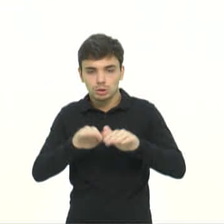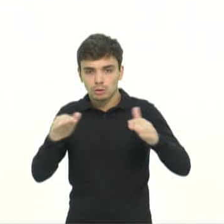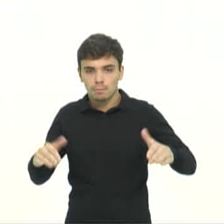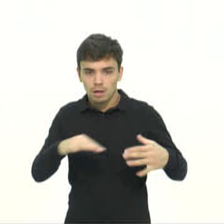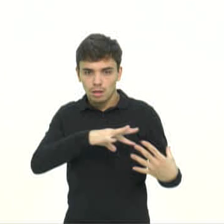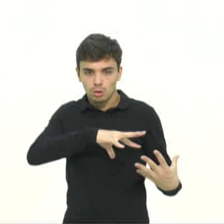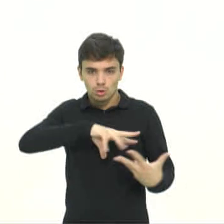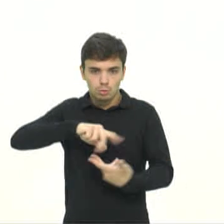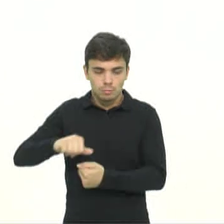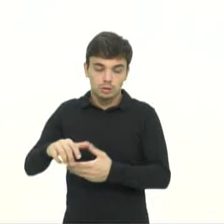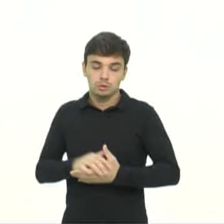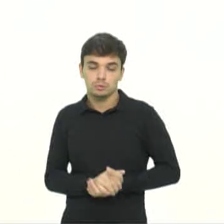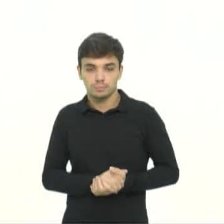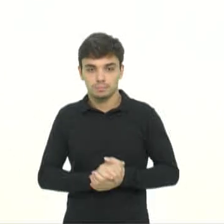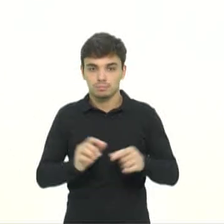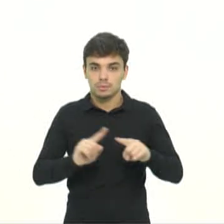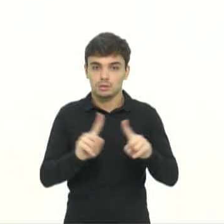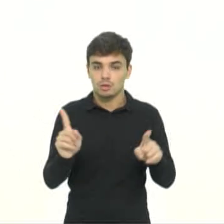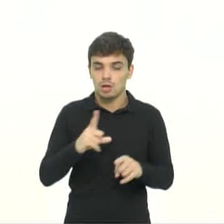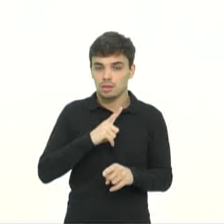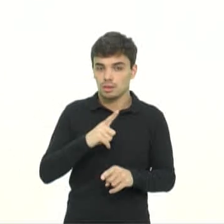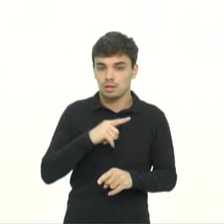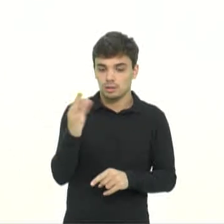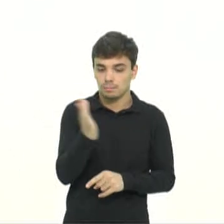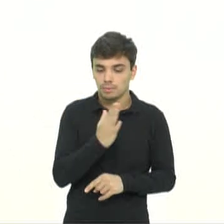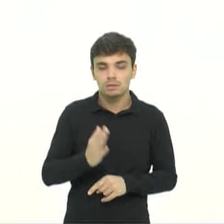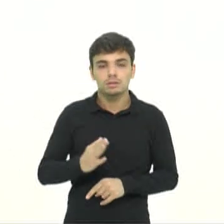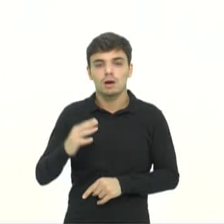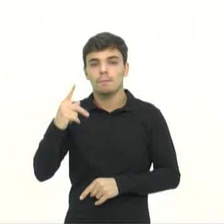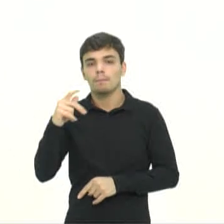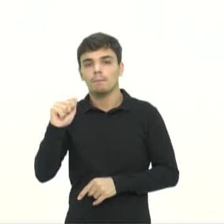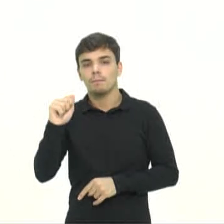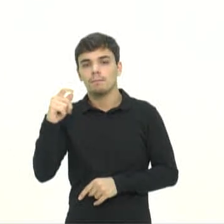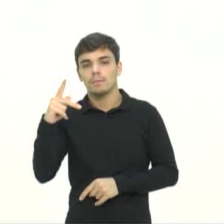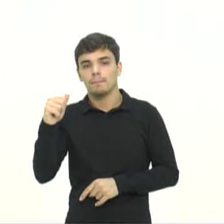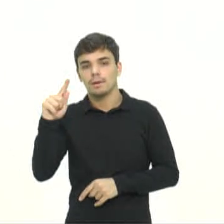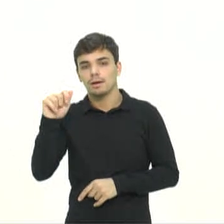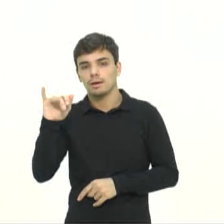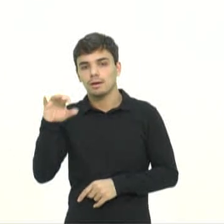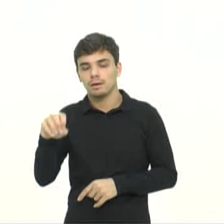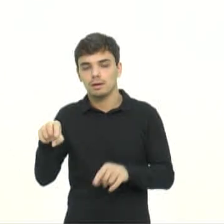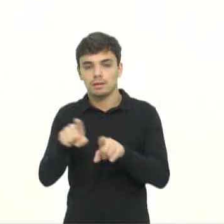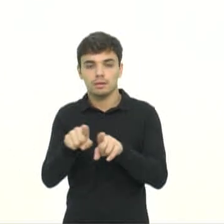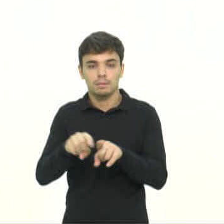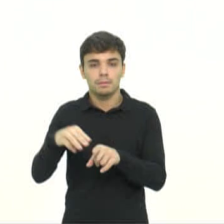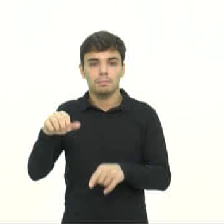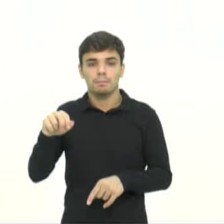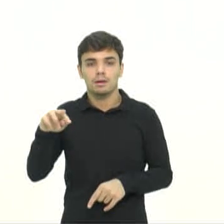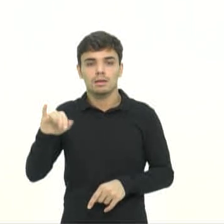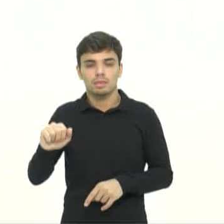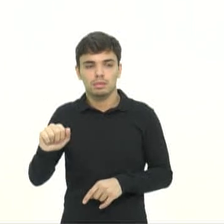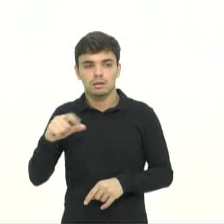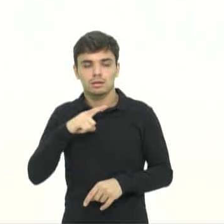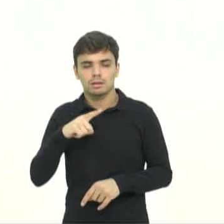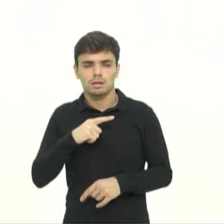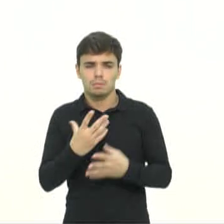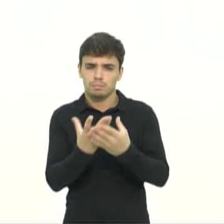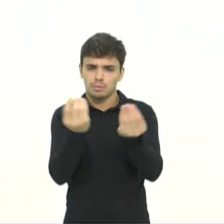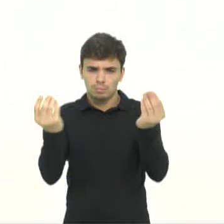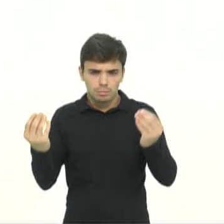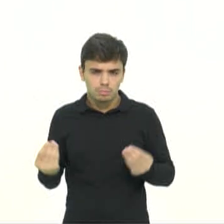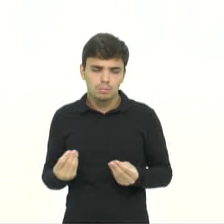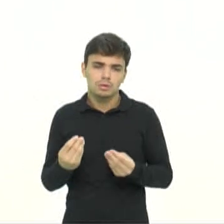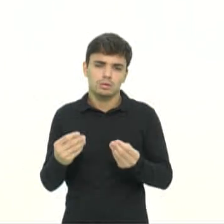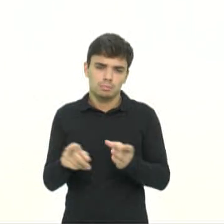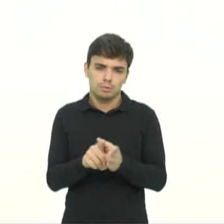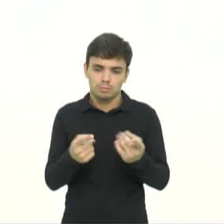habitantes estão o sedentário peixe-papagaio e a jamanta, uma raia dócil, além de polvos, estrelas do mar e medusas, muitas vezes letais